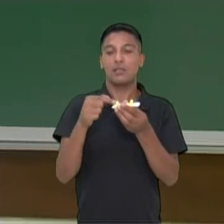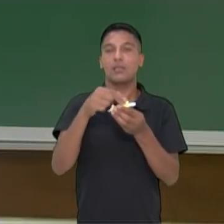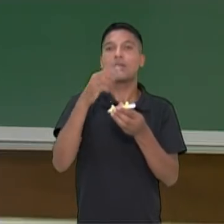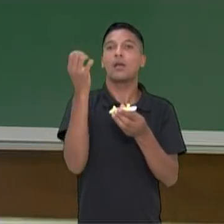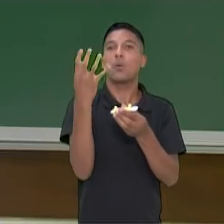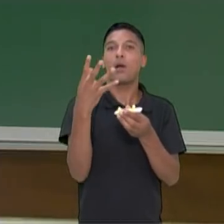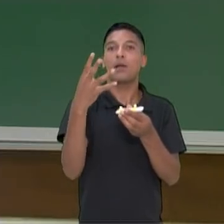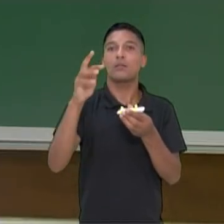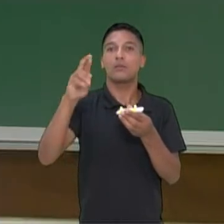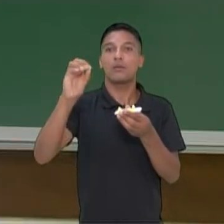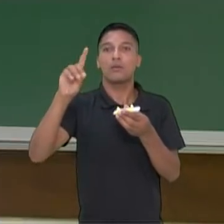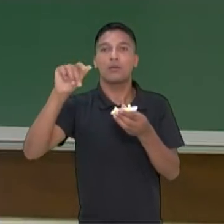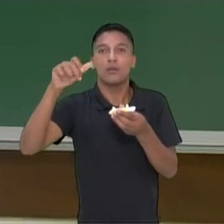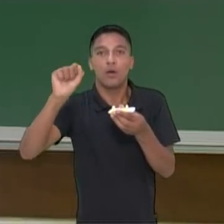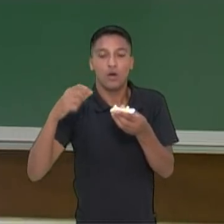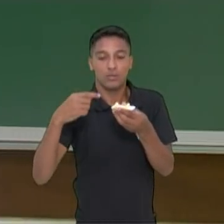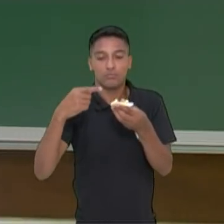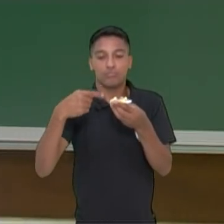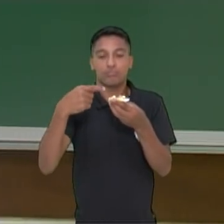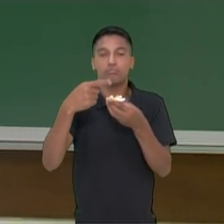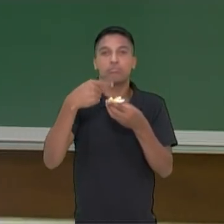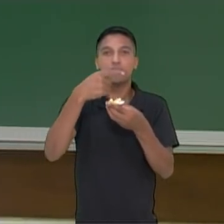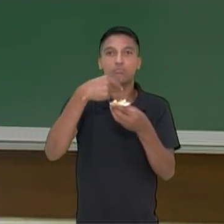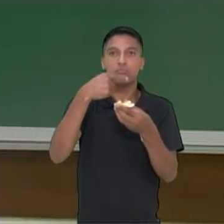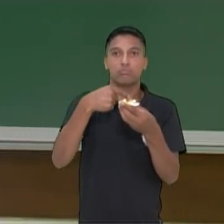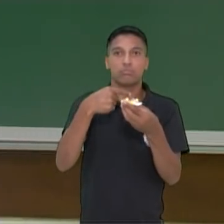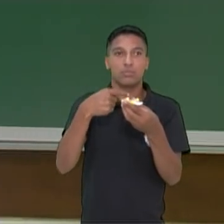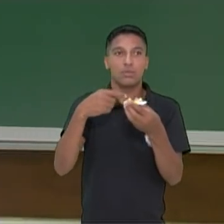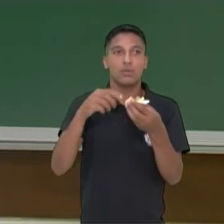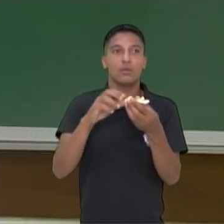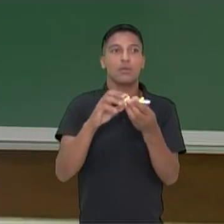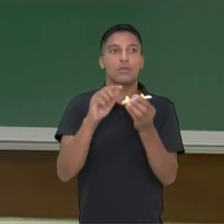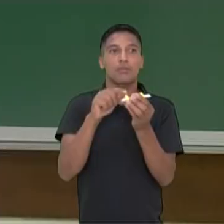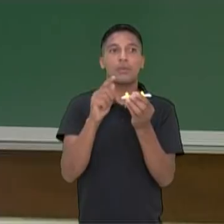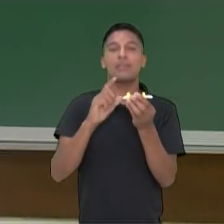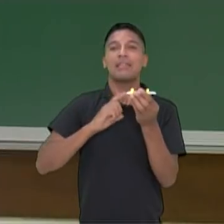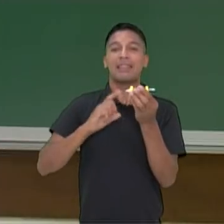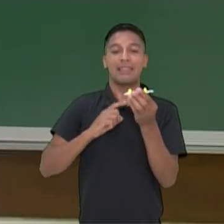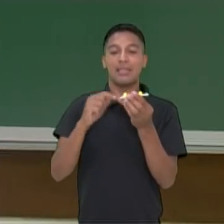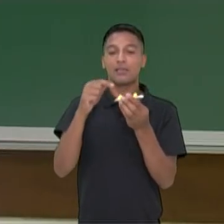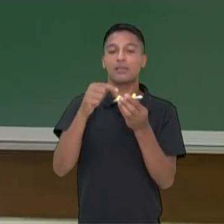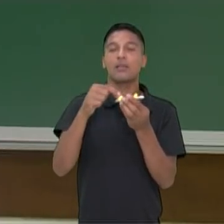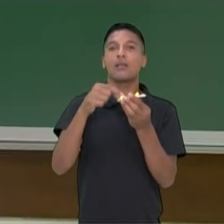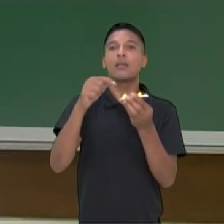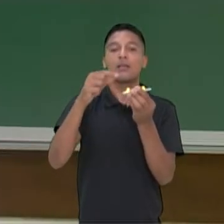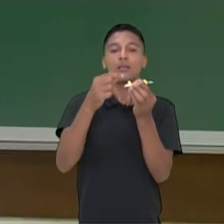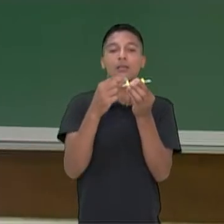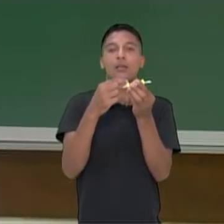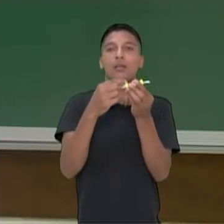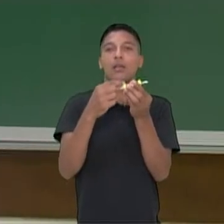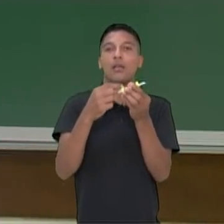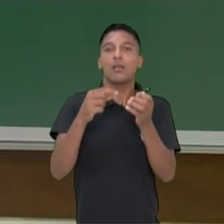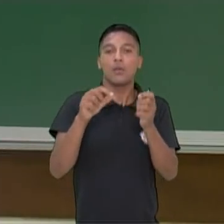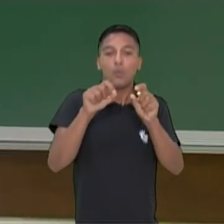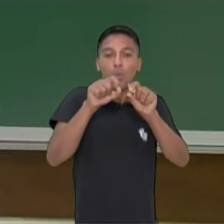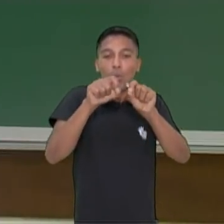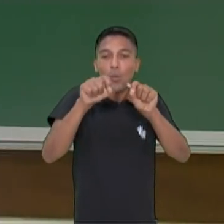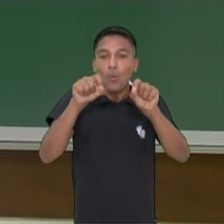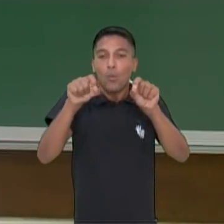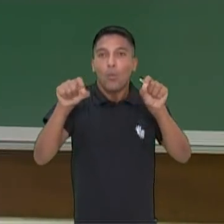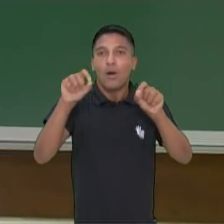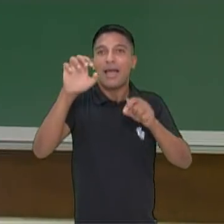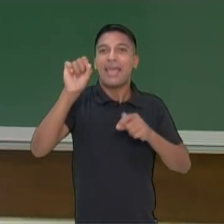tem um rolamento de um lado da roda, um rolamento do outro lado da roda, tá? E por dentro do truck passa o eixo prendendo as